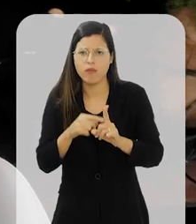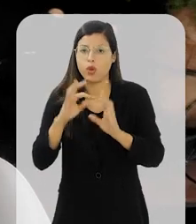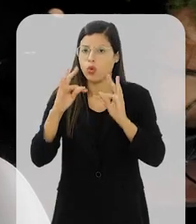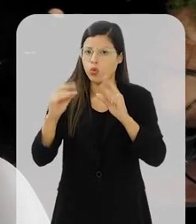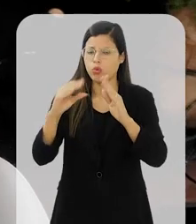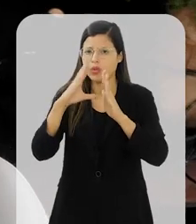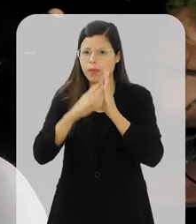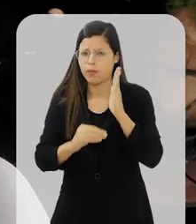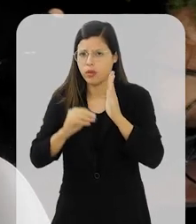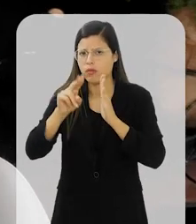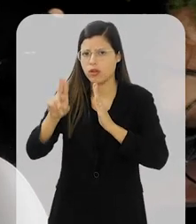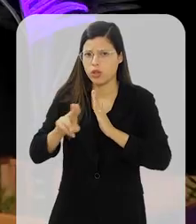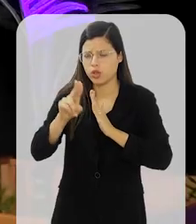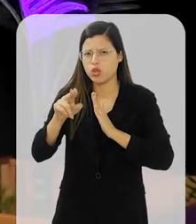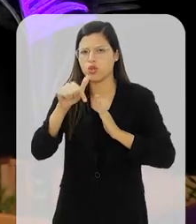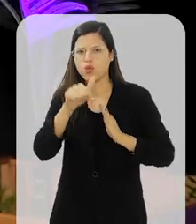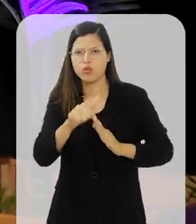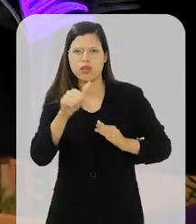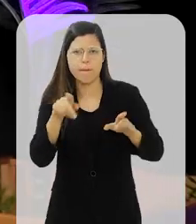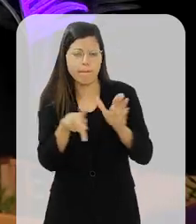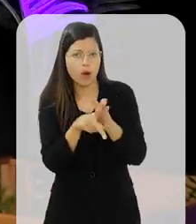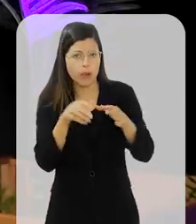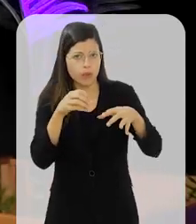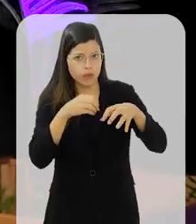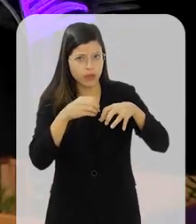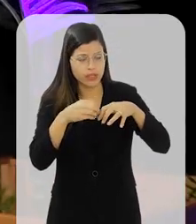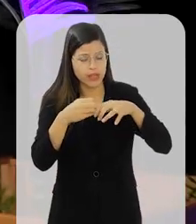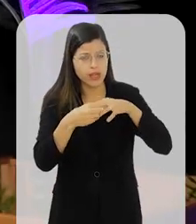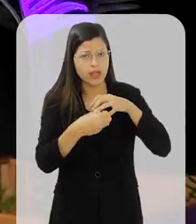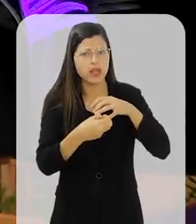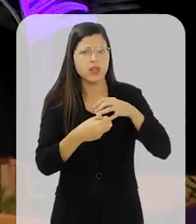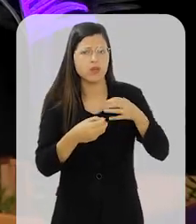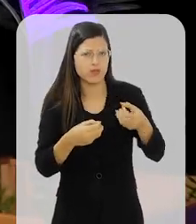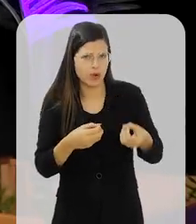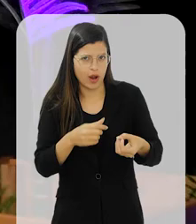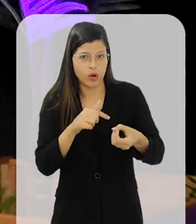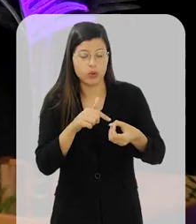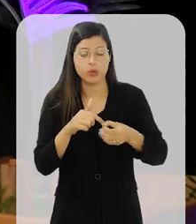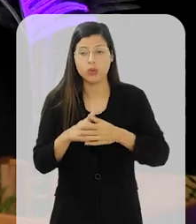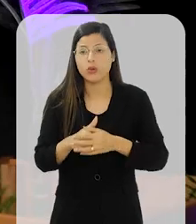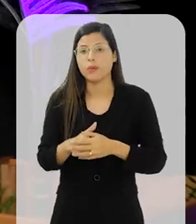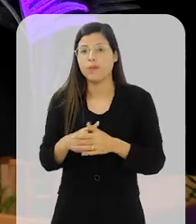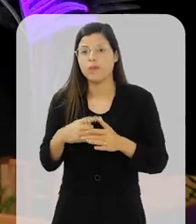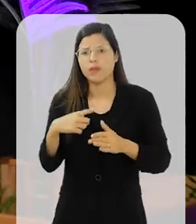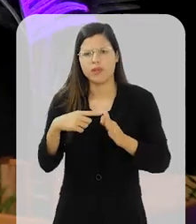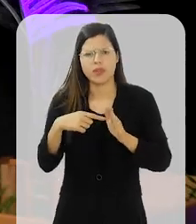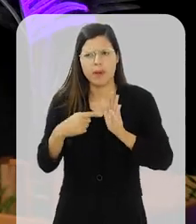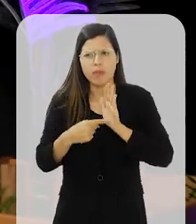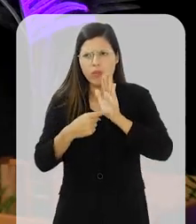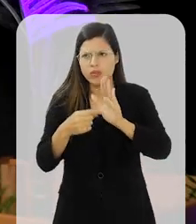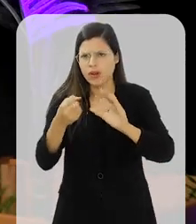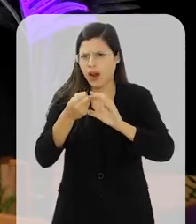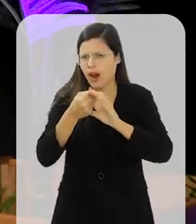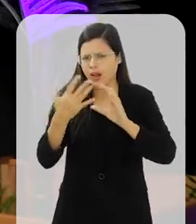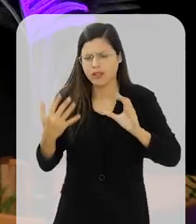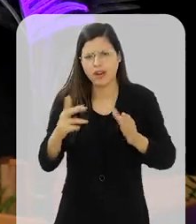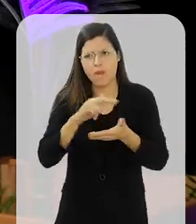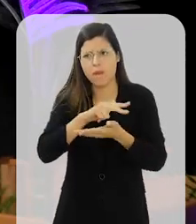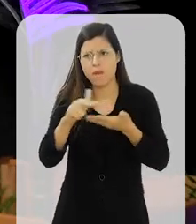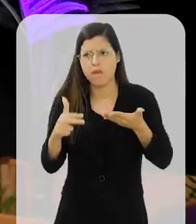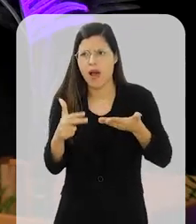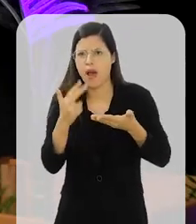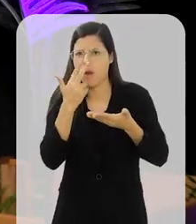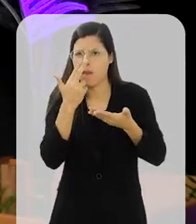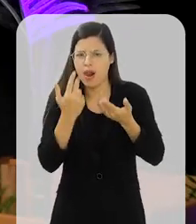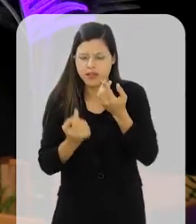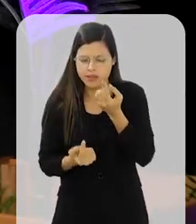o extrato hidroalcoólico do caroço do açaí. E ele tem mostrado muitas propriedades, né, propriedades vasodilatadoras. Ele